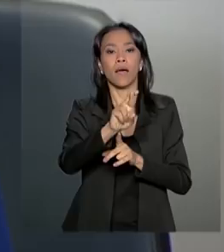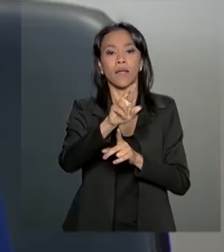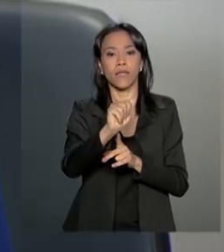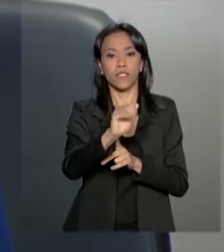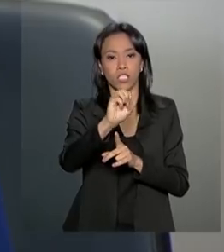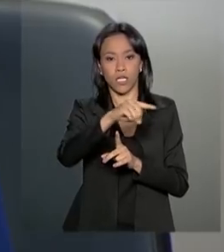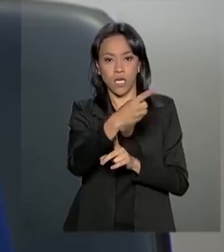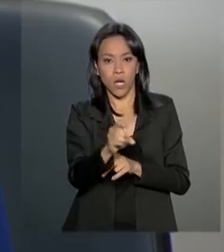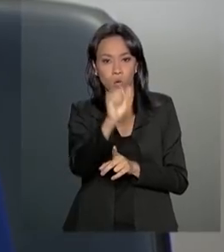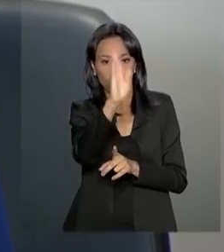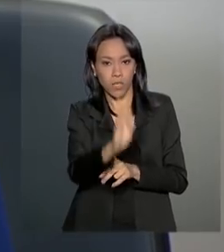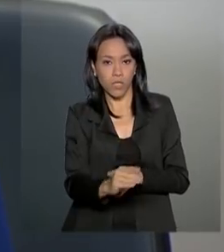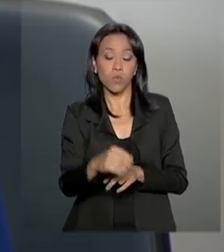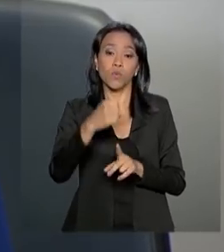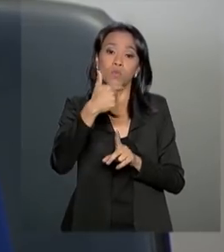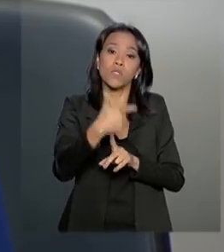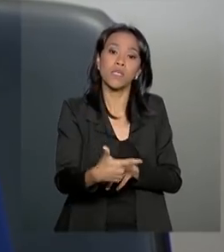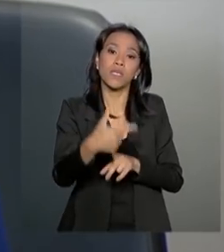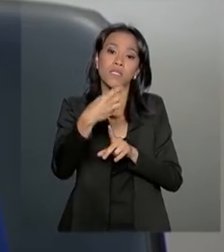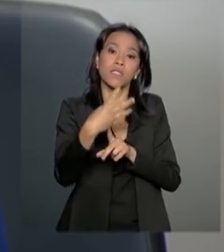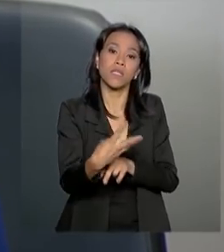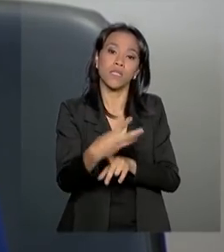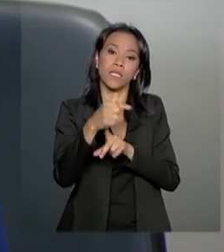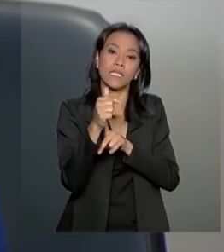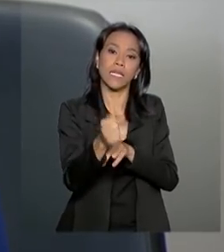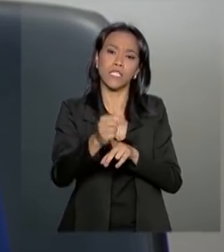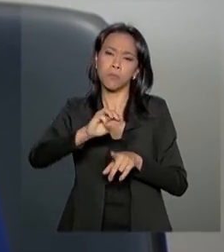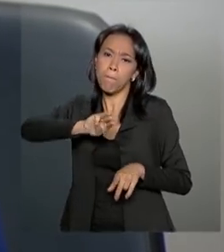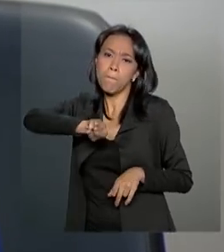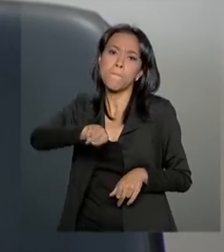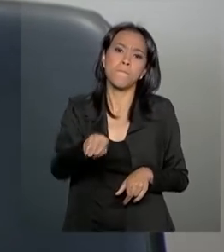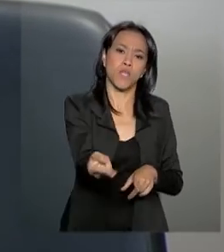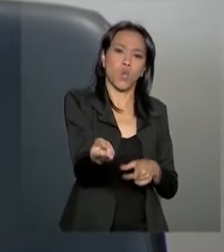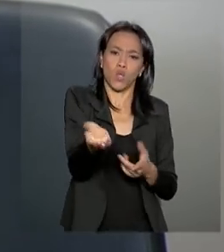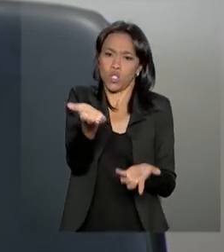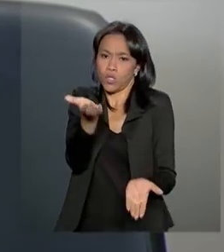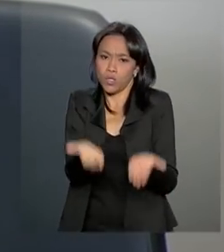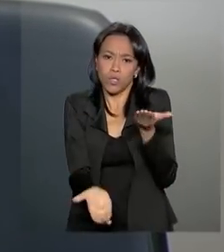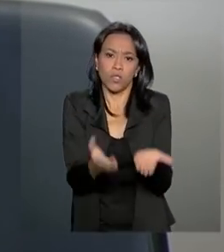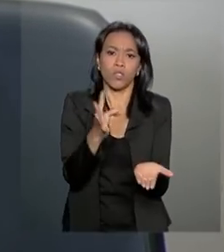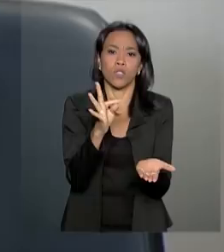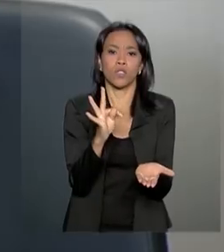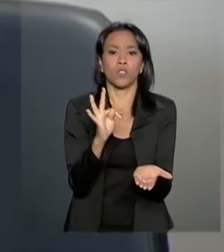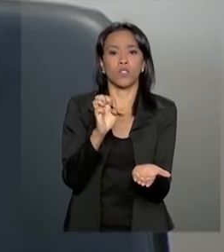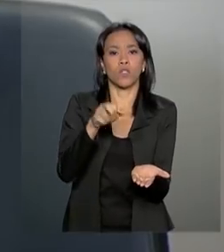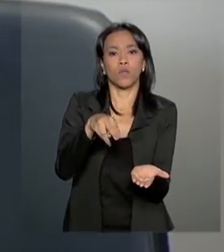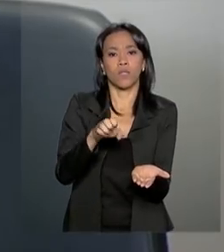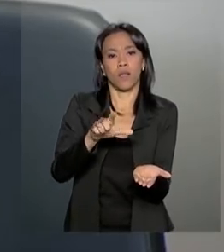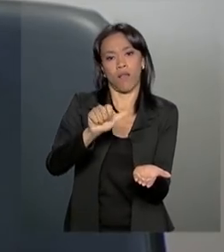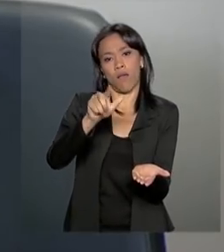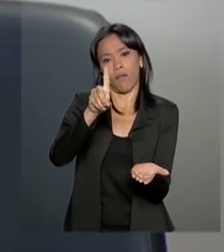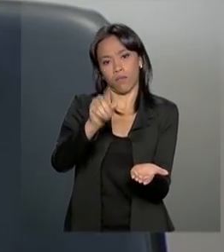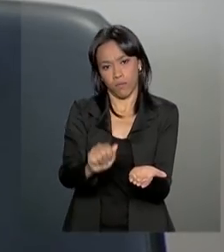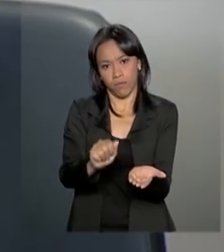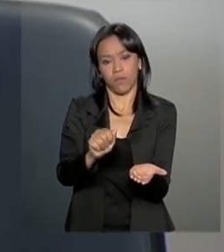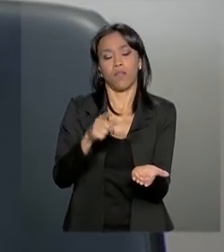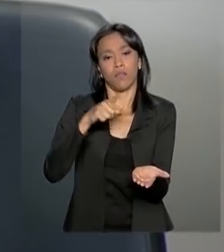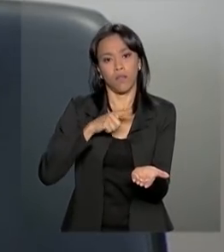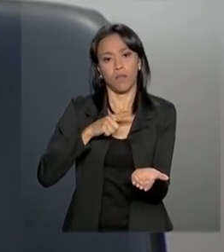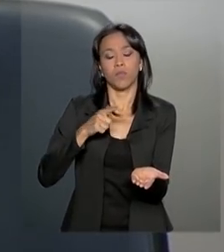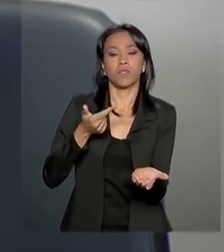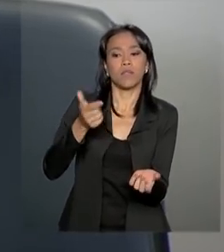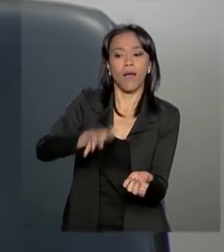237 milhões de toneladas esse ano, é a nossa estimativa. Nós temos áreas